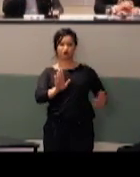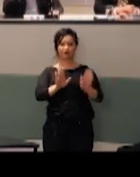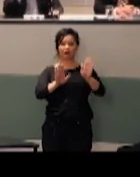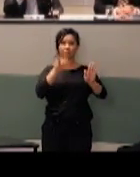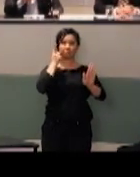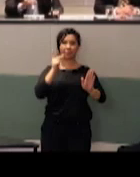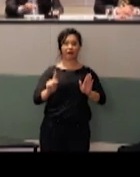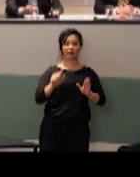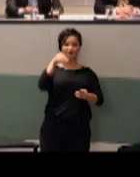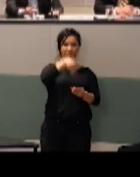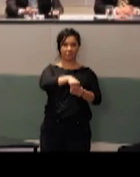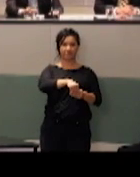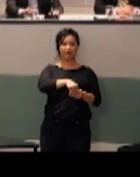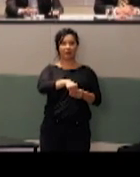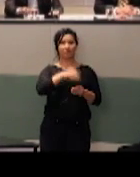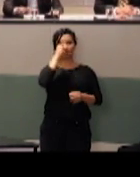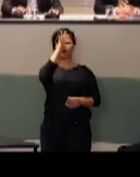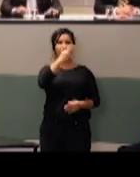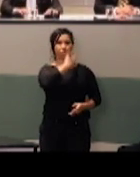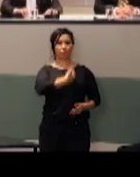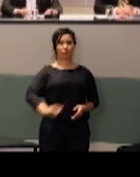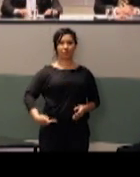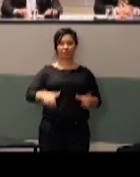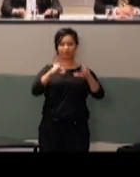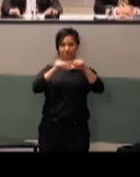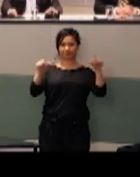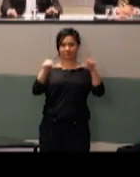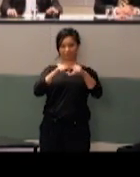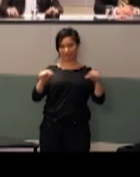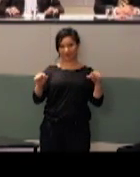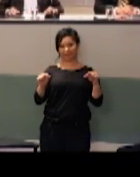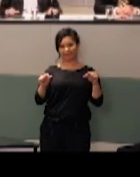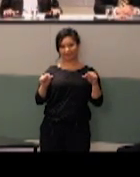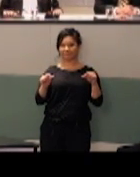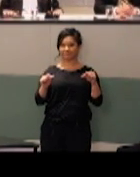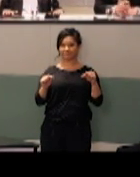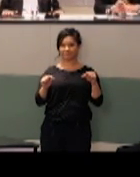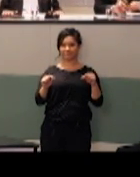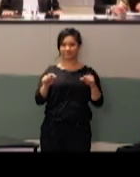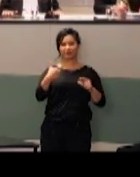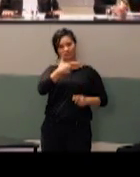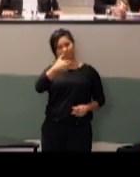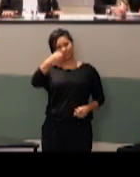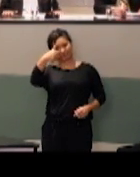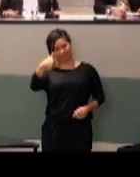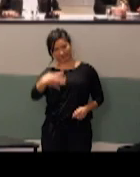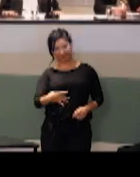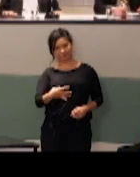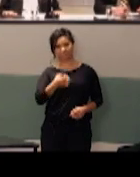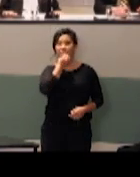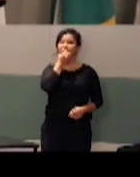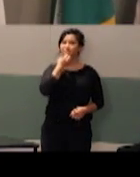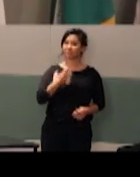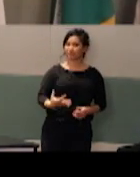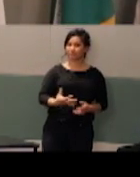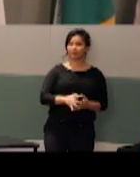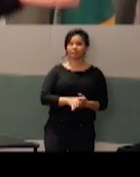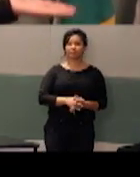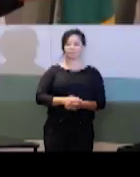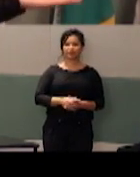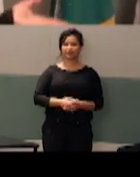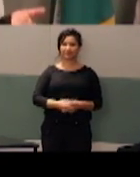Federal, a nossa querida região do Distrito Federal para 2014. Bom, peço ainda que eu esqueci